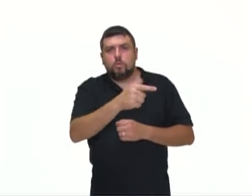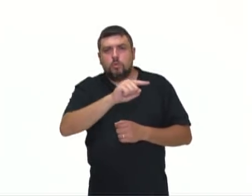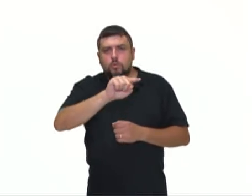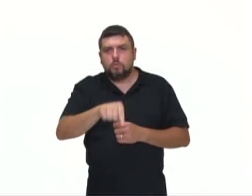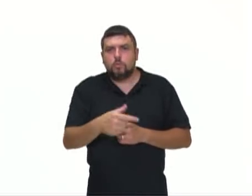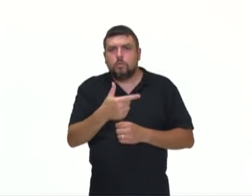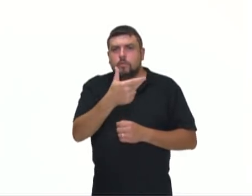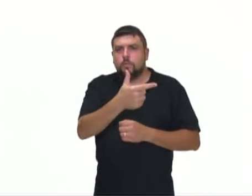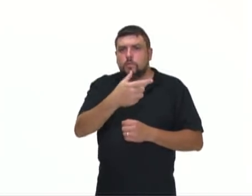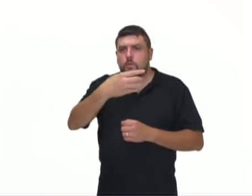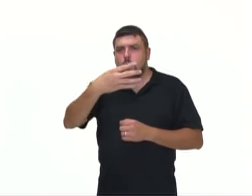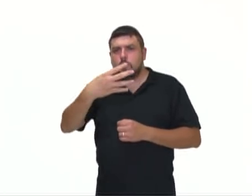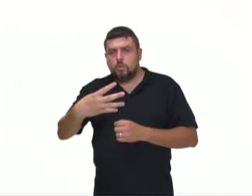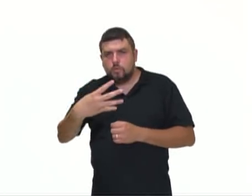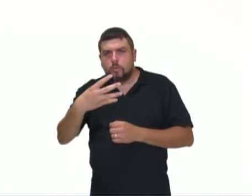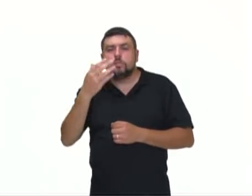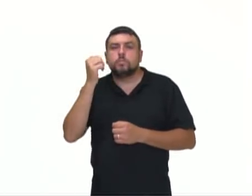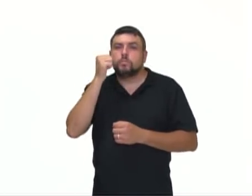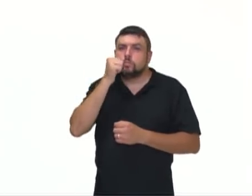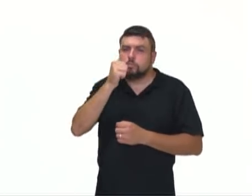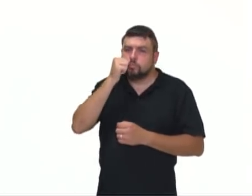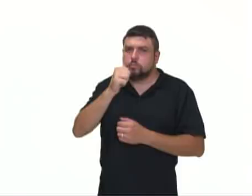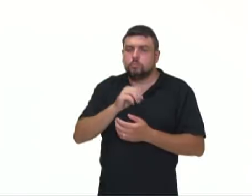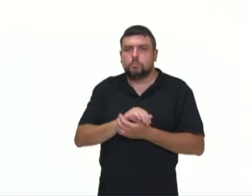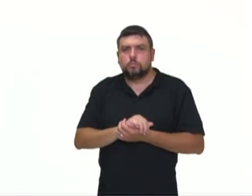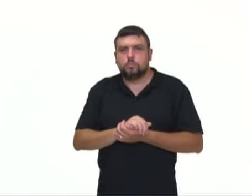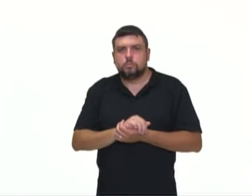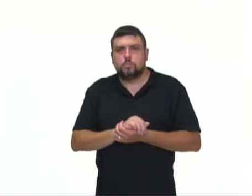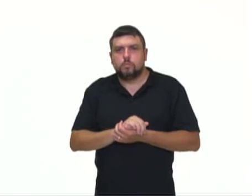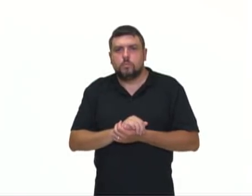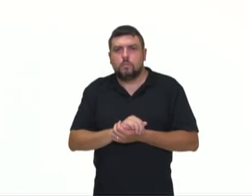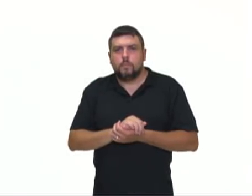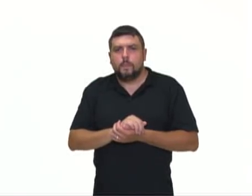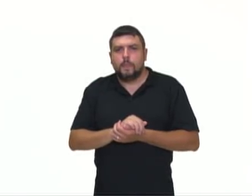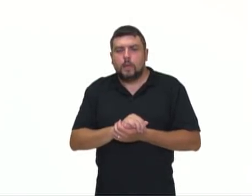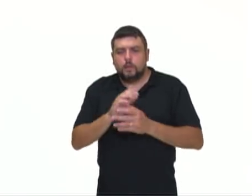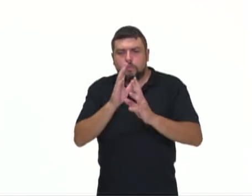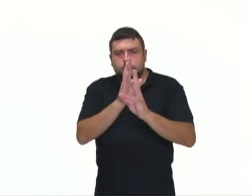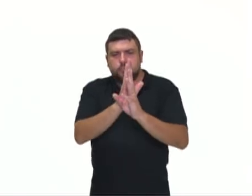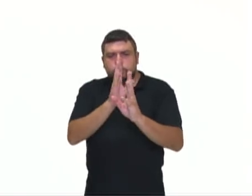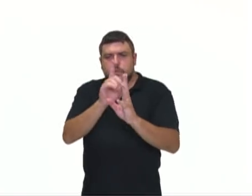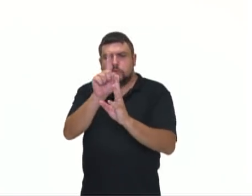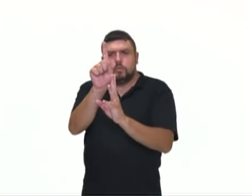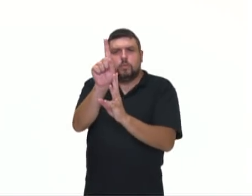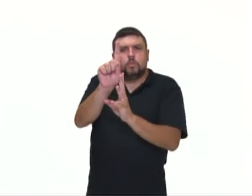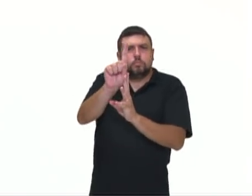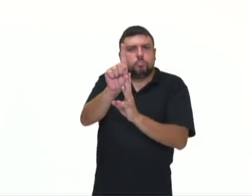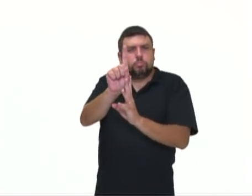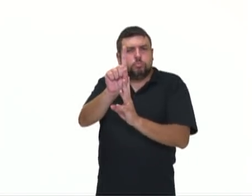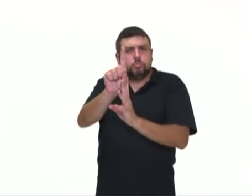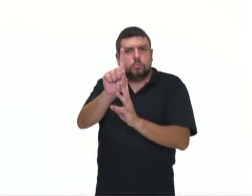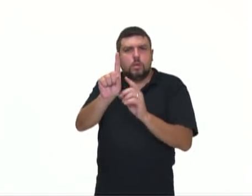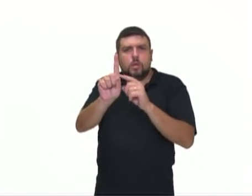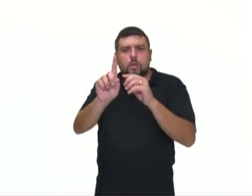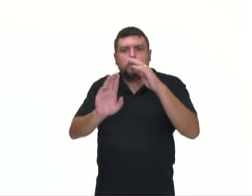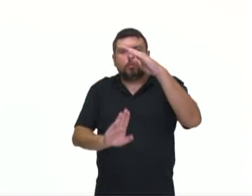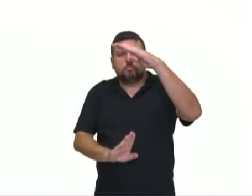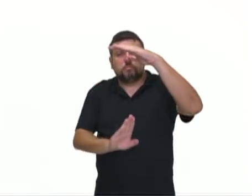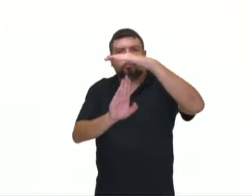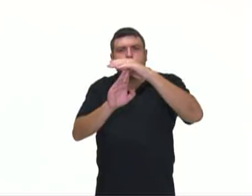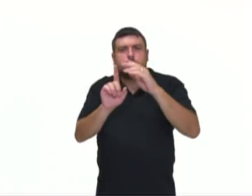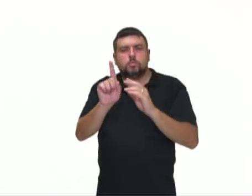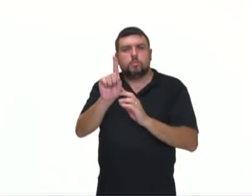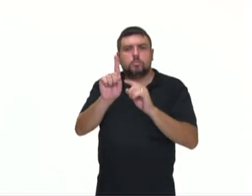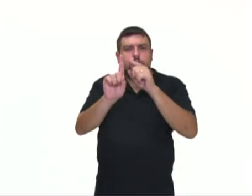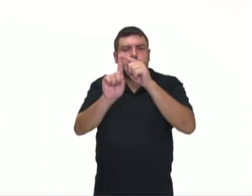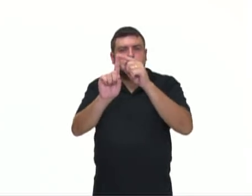são consideradas como parte da rede e delimitam lateralmente o espaço de cruzamento. Os postes que sustentam a rede